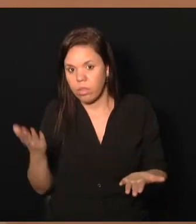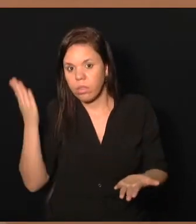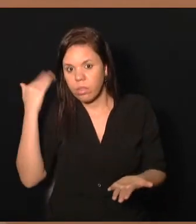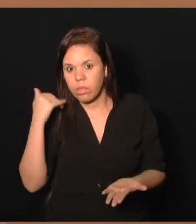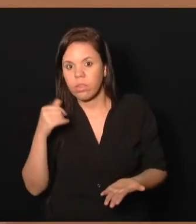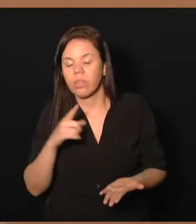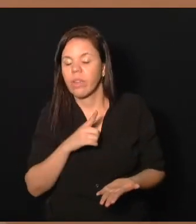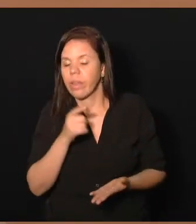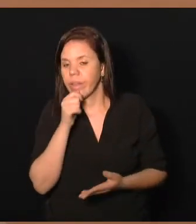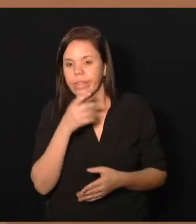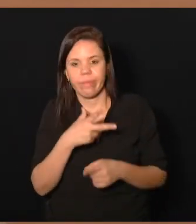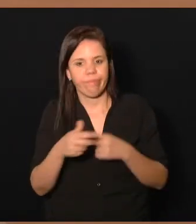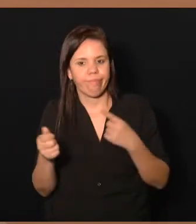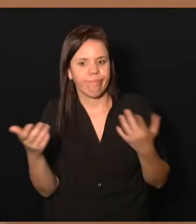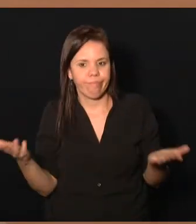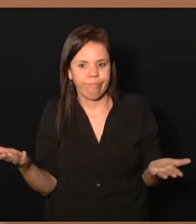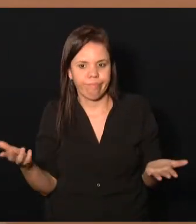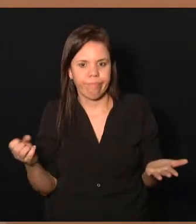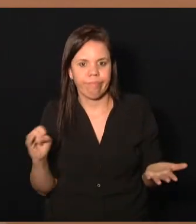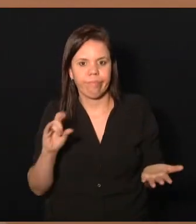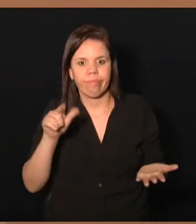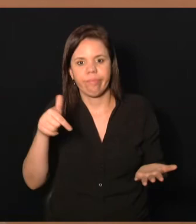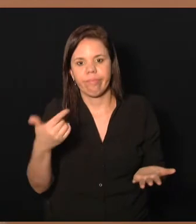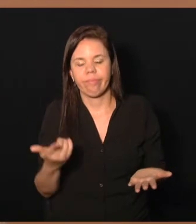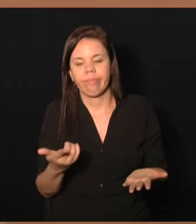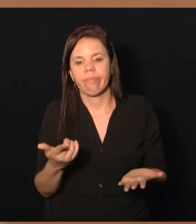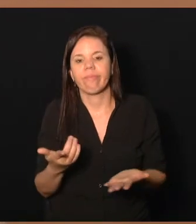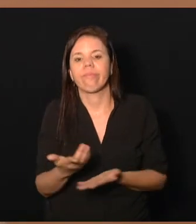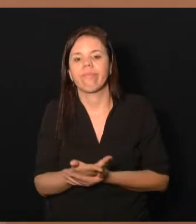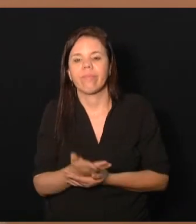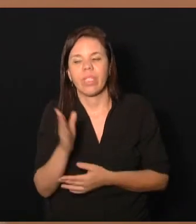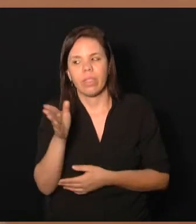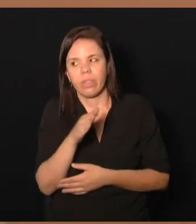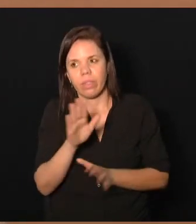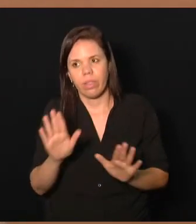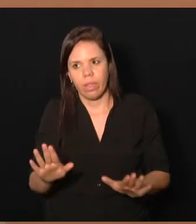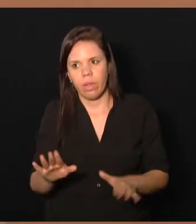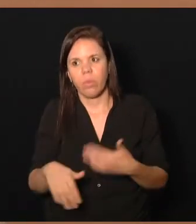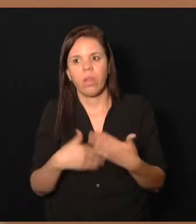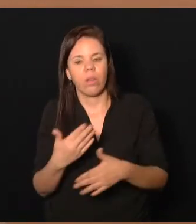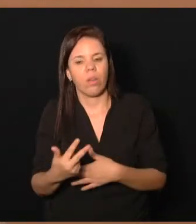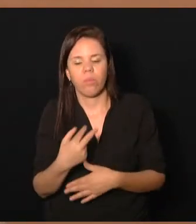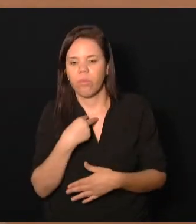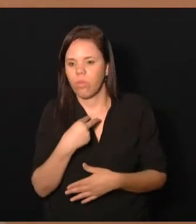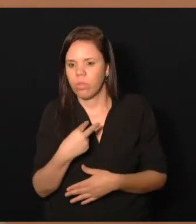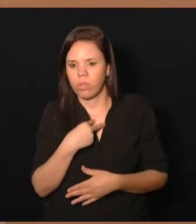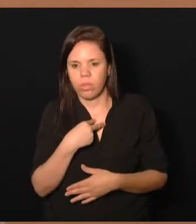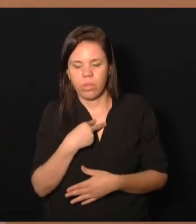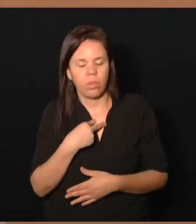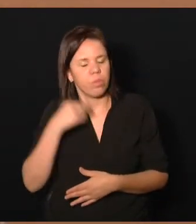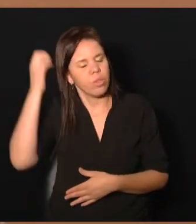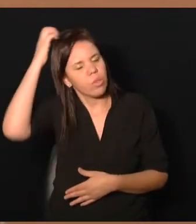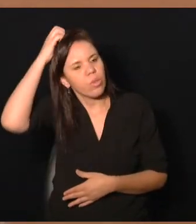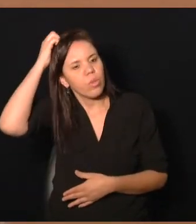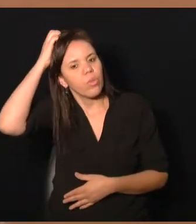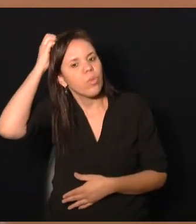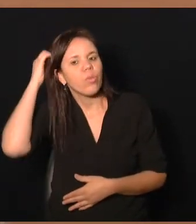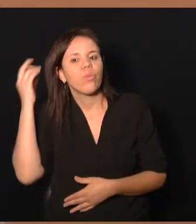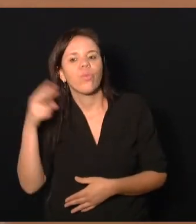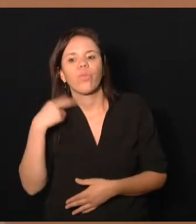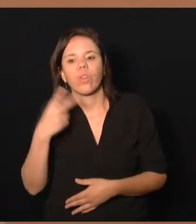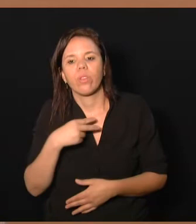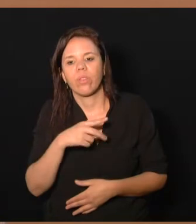é insuperável, a não ser que caia a ADIM. Então, nós não podemos, de maneira alguma, conforme o vereador Zé Carlos,